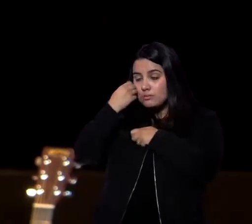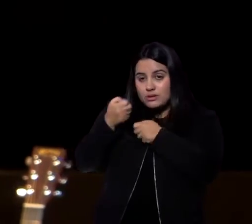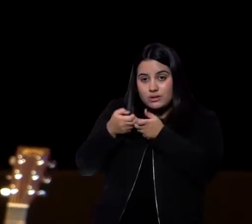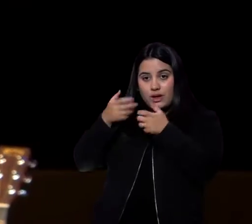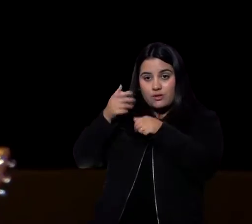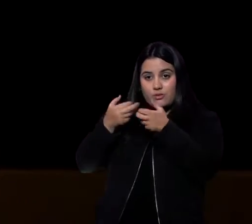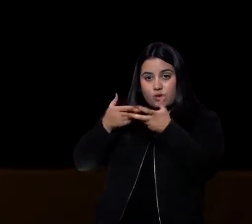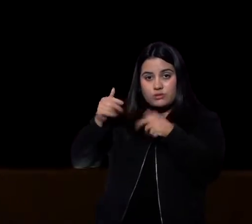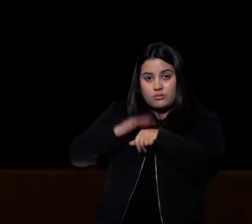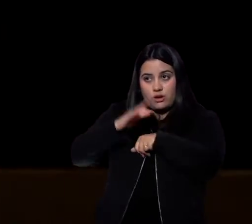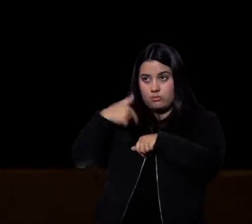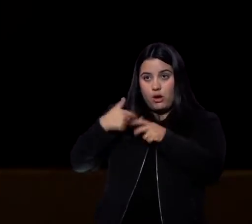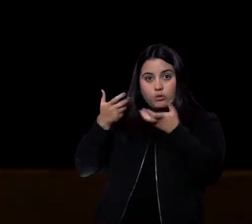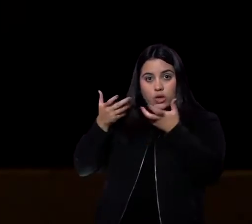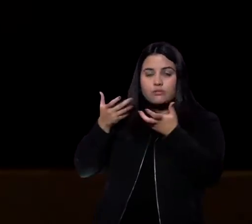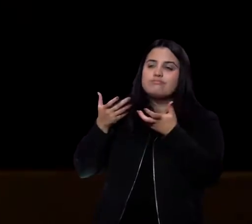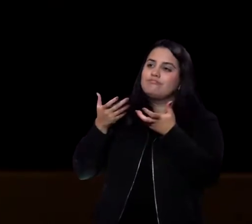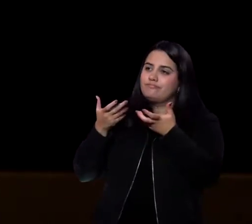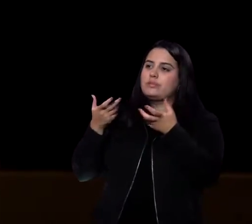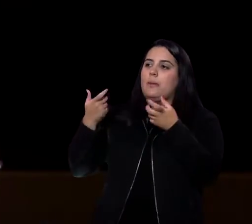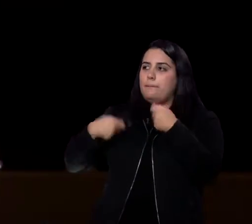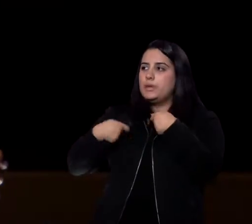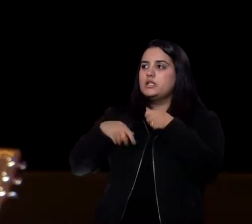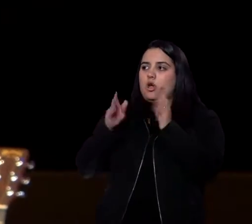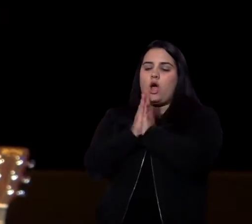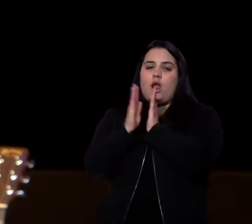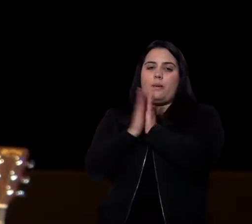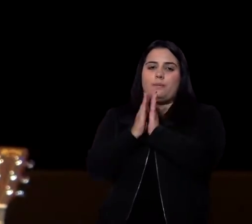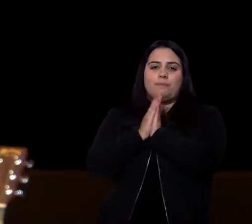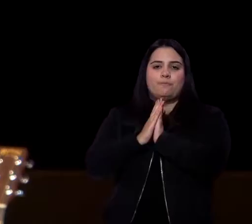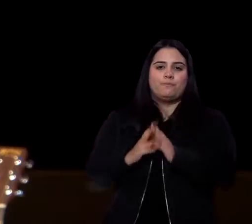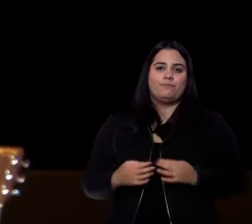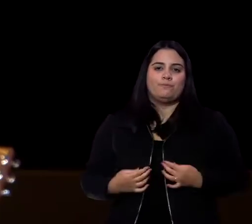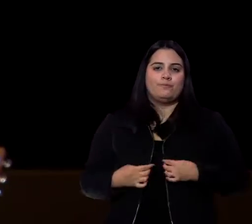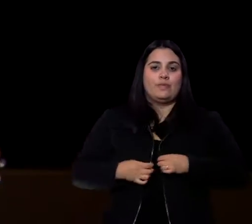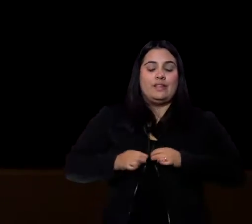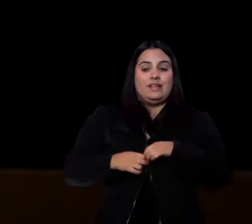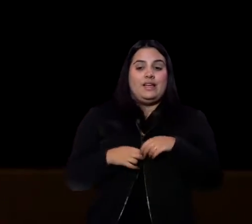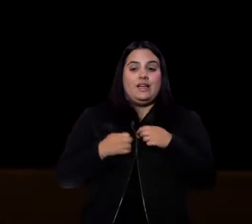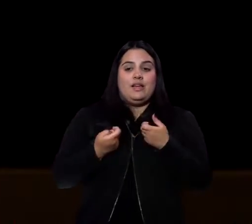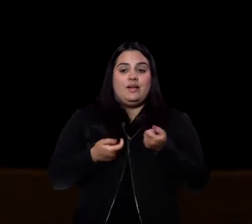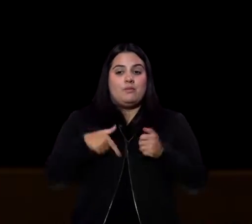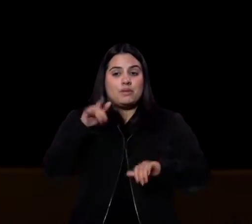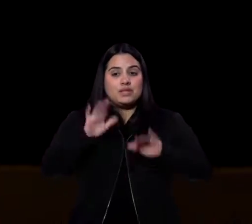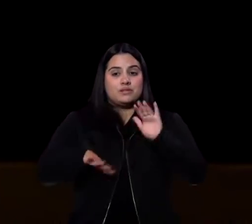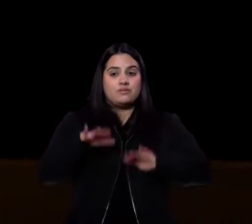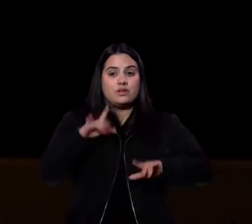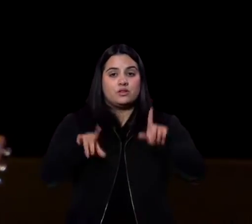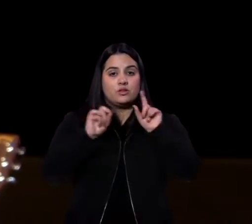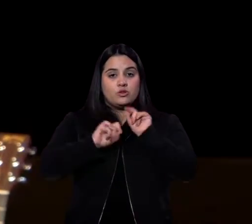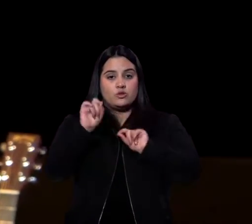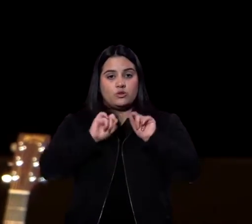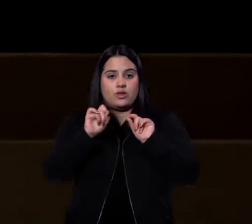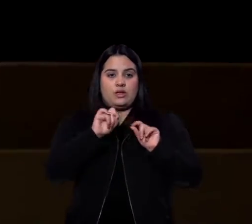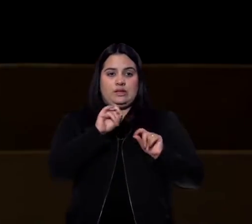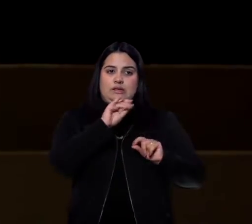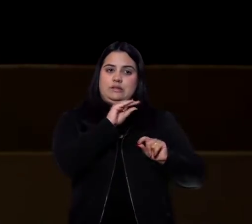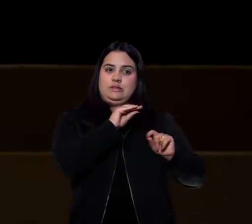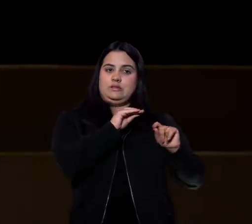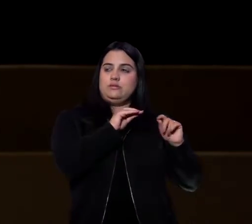sejam diferentes na minha vida. Cara, muitas vezes nós não vencemos